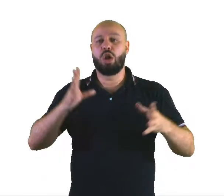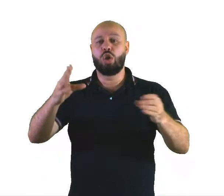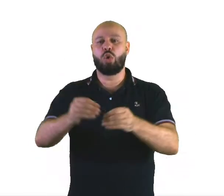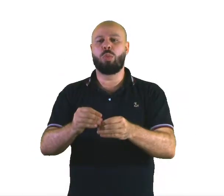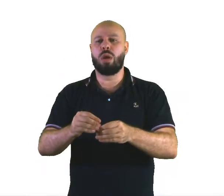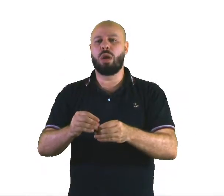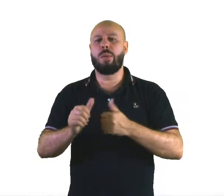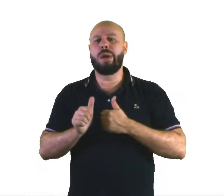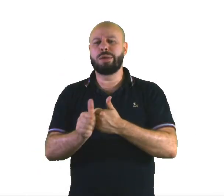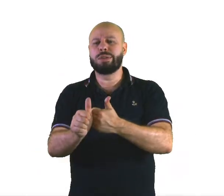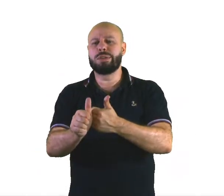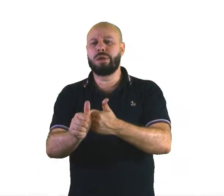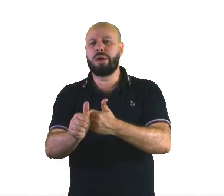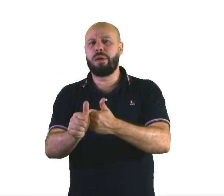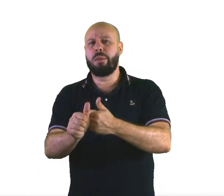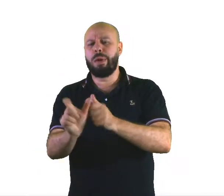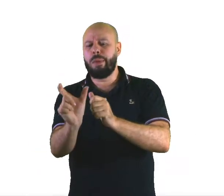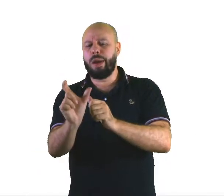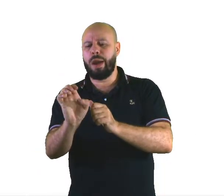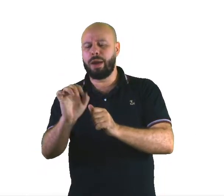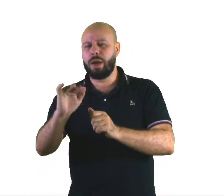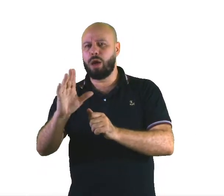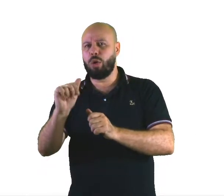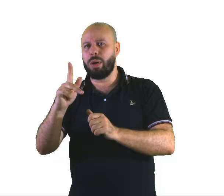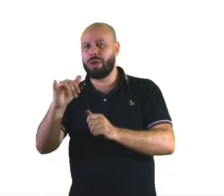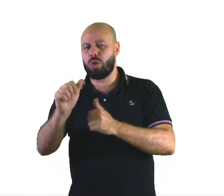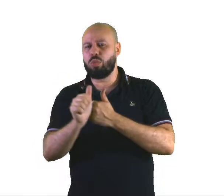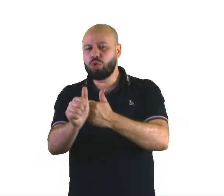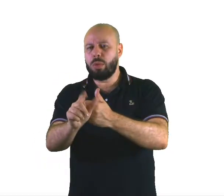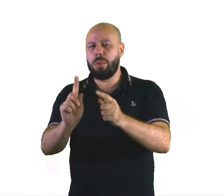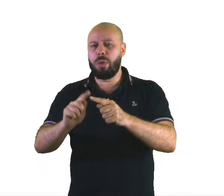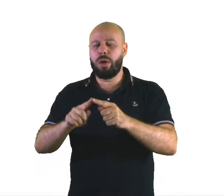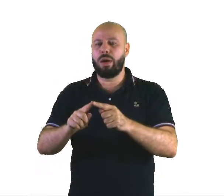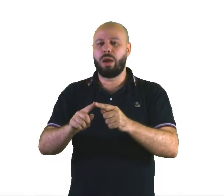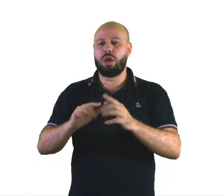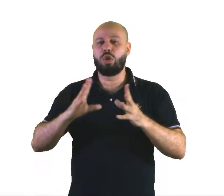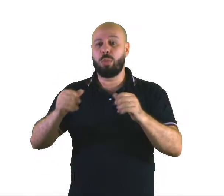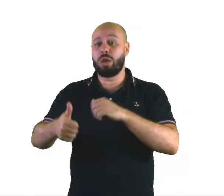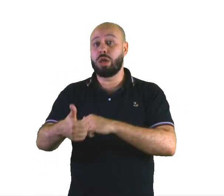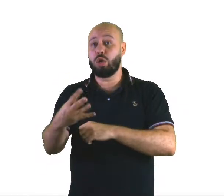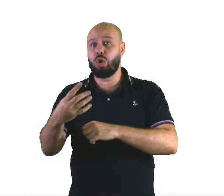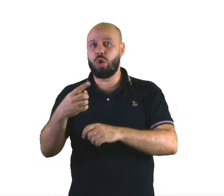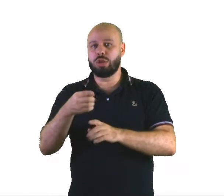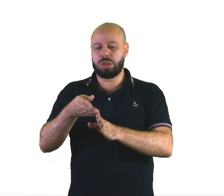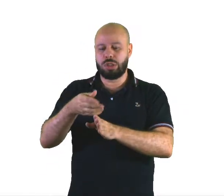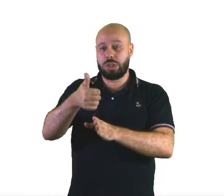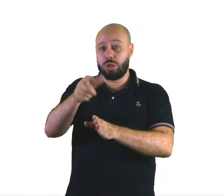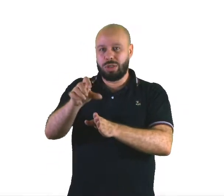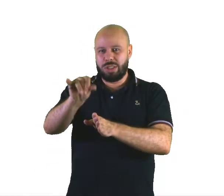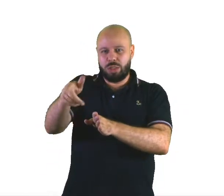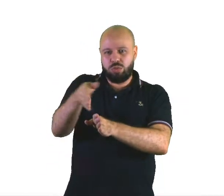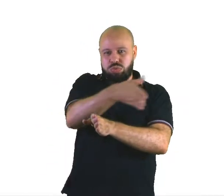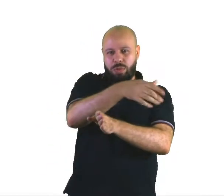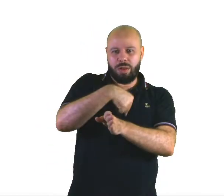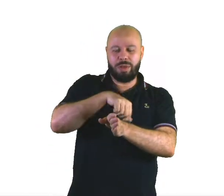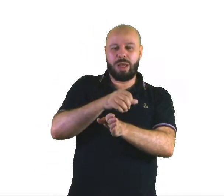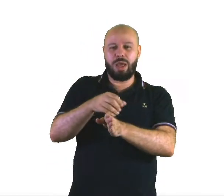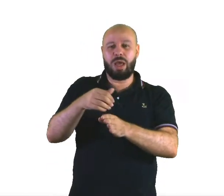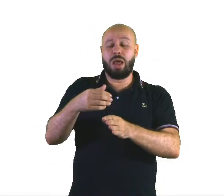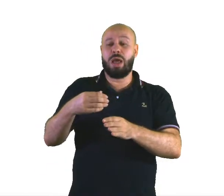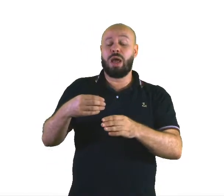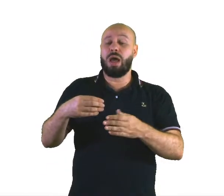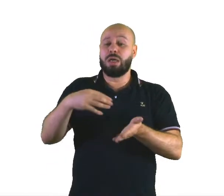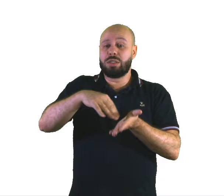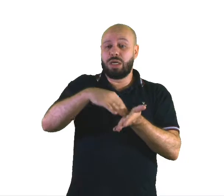em acompanhamento. Todos os casos notificados nos últimos 14 dias pelas secretarias estaduais de